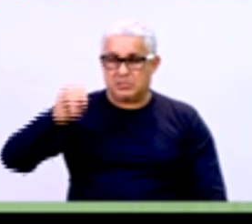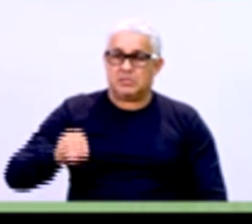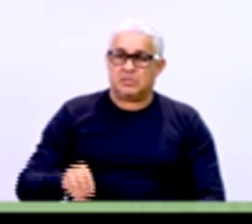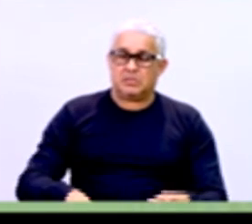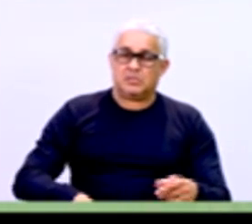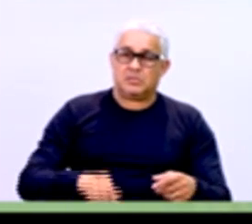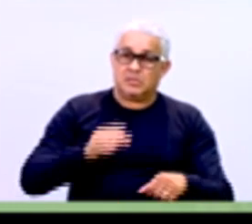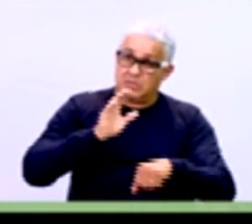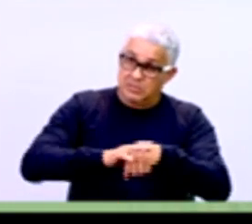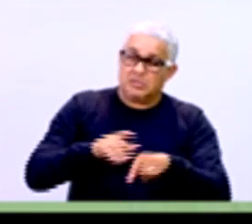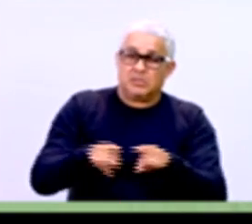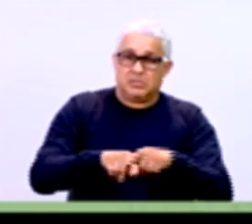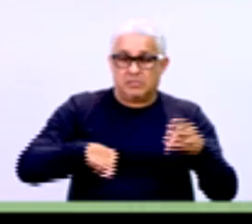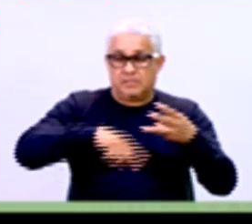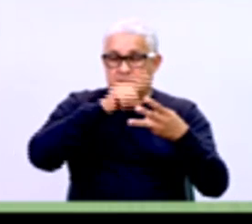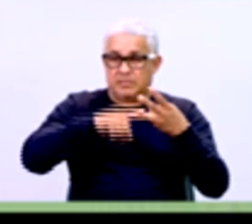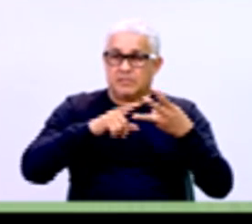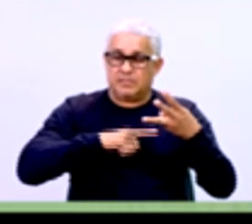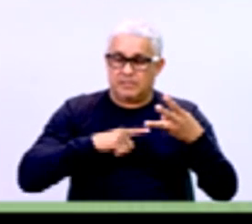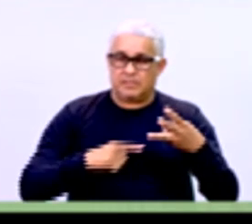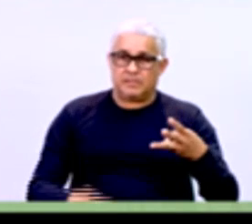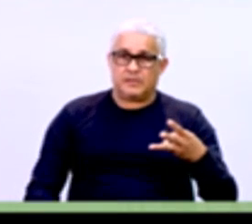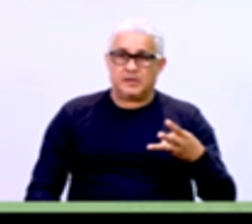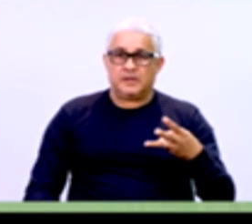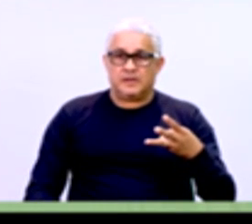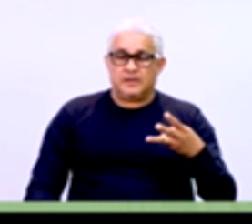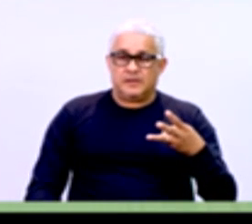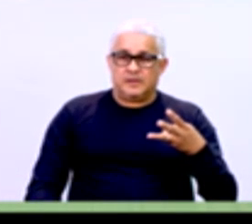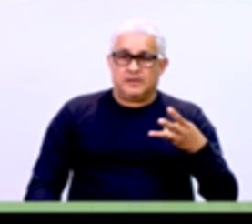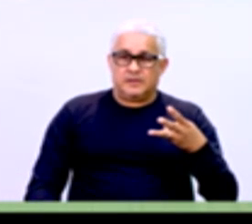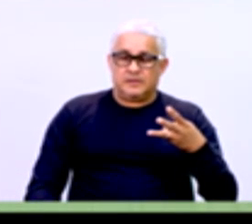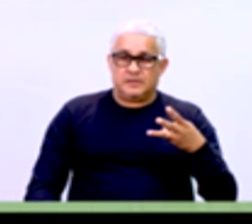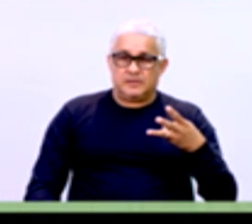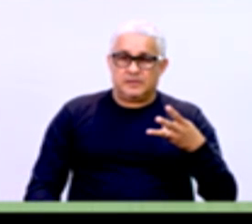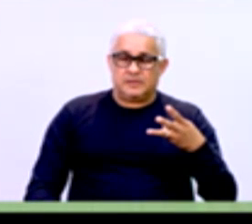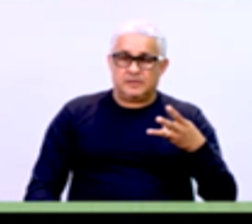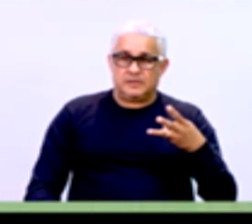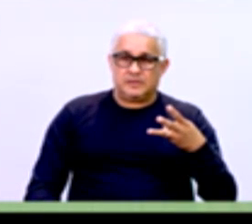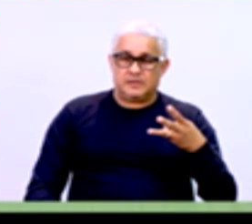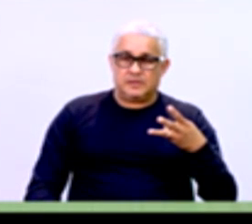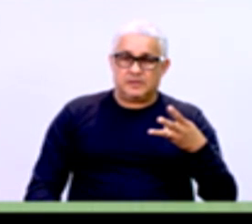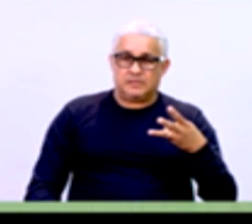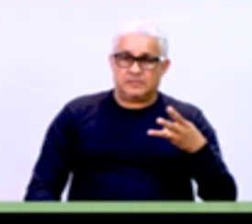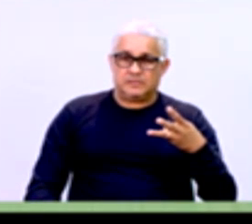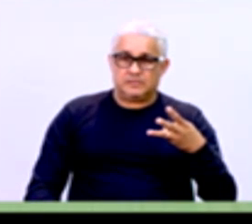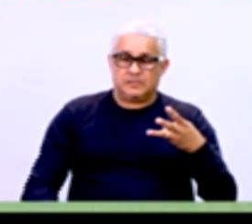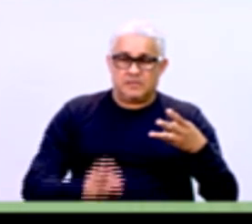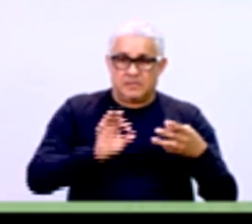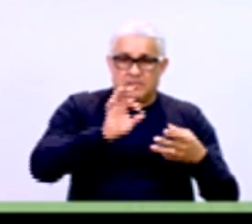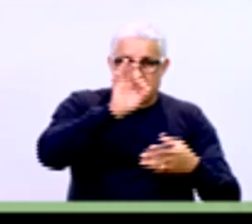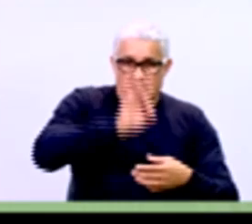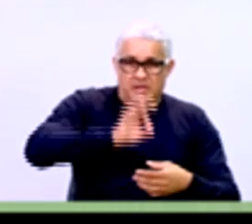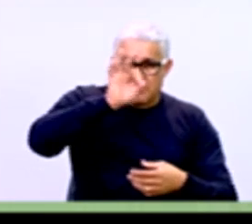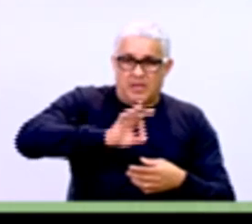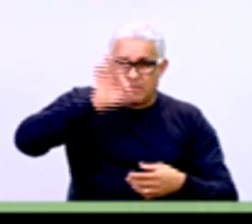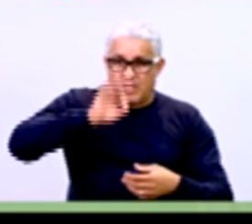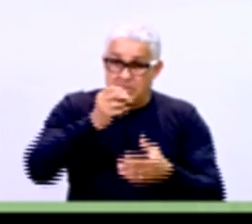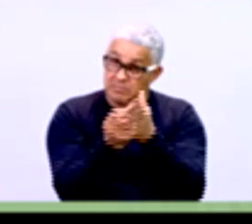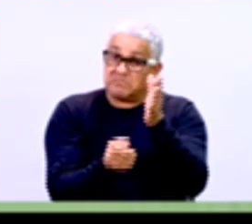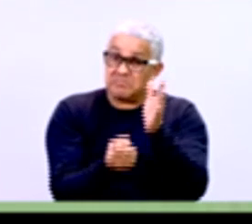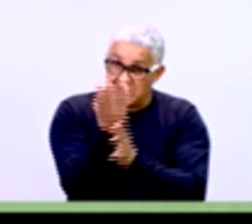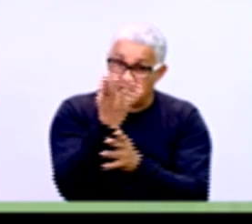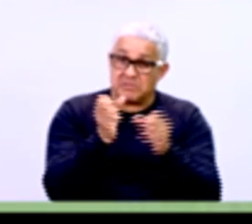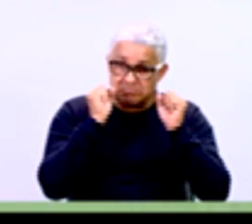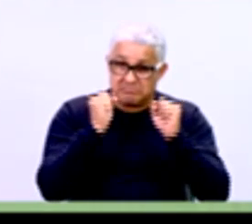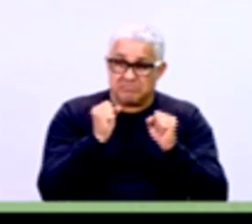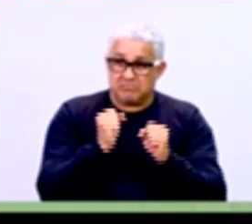terceiro momento, vai haver as correções que porventura surjam, né? Deixa eu